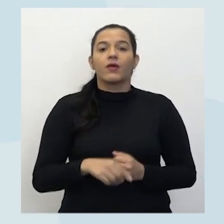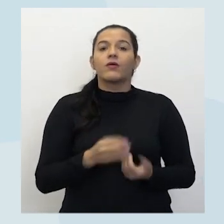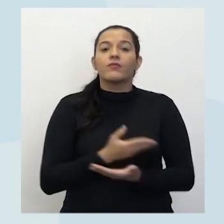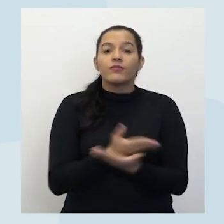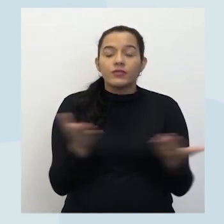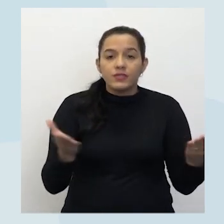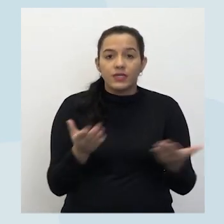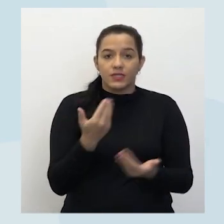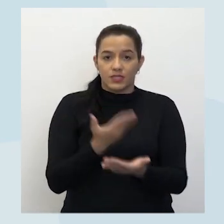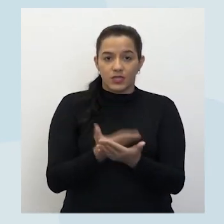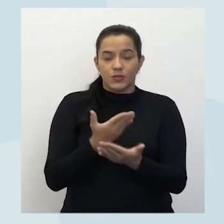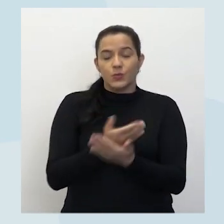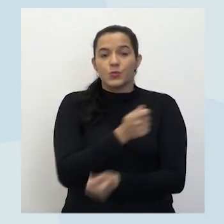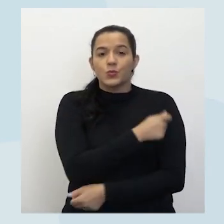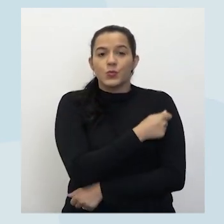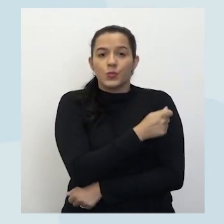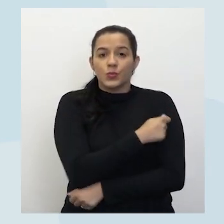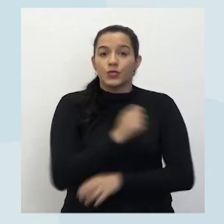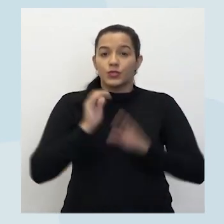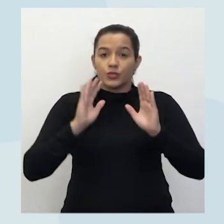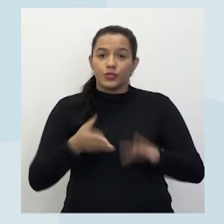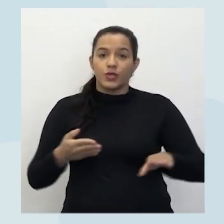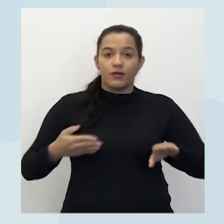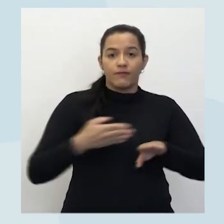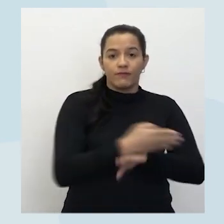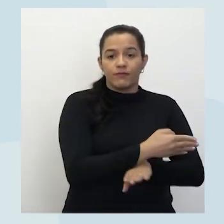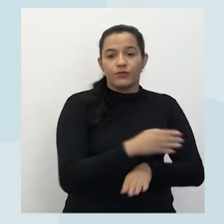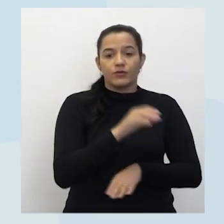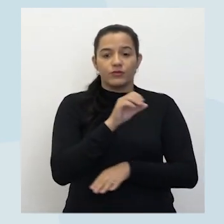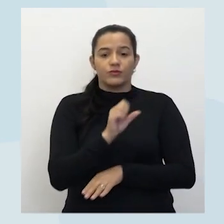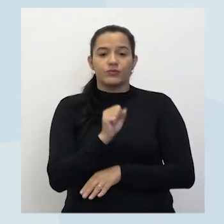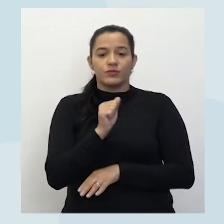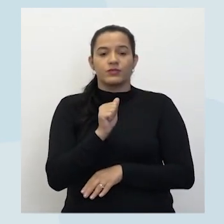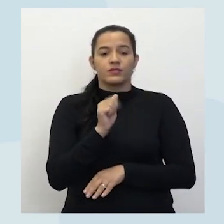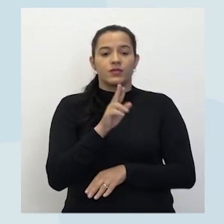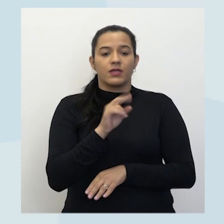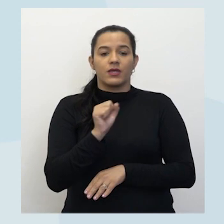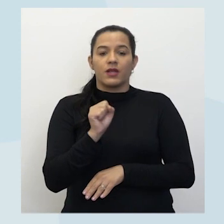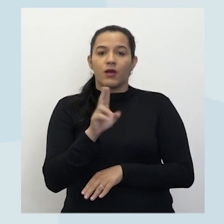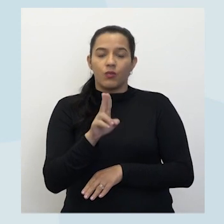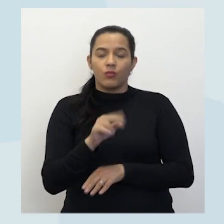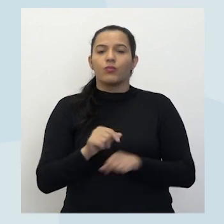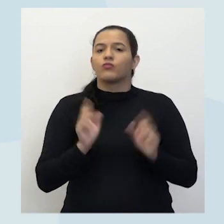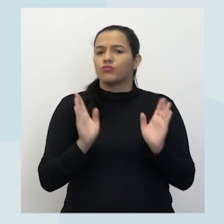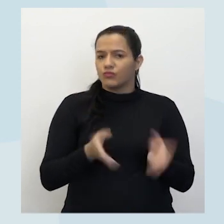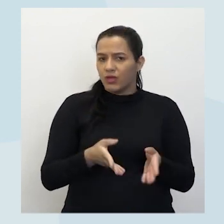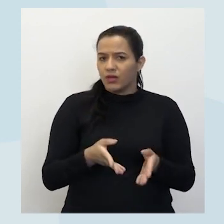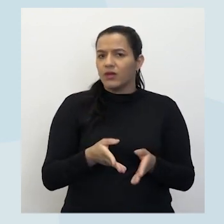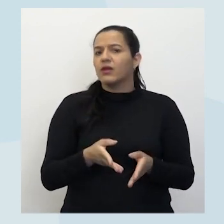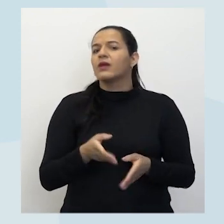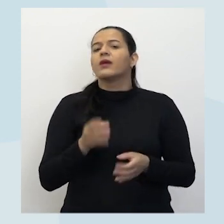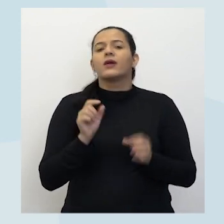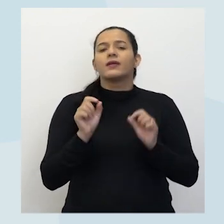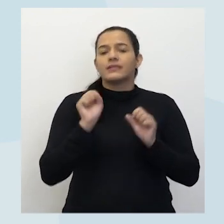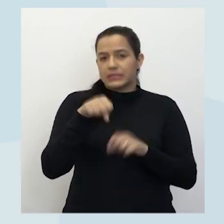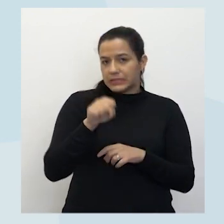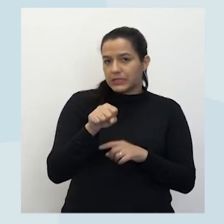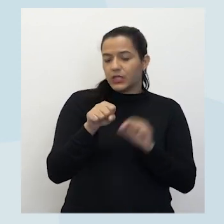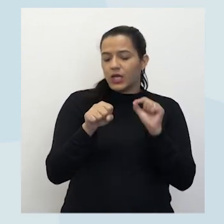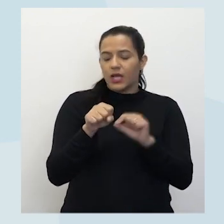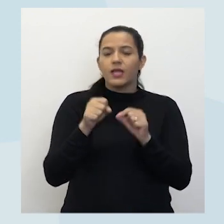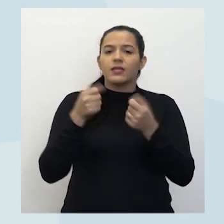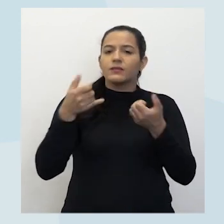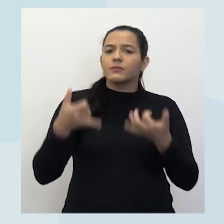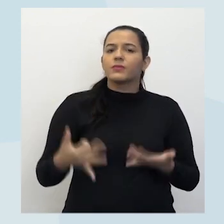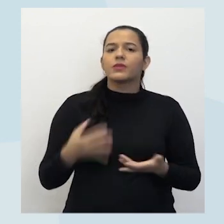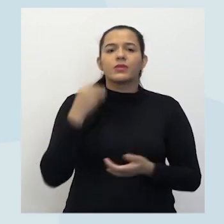querido aluno, já foi a um sarau? Se sim, como foi a experiência de participar de um sarau? Nos conte.